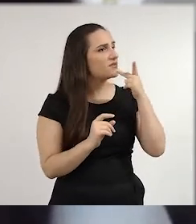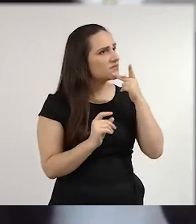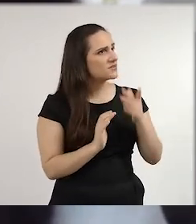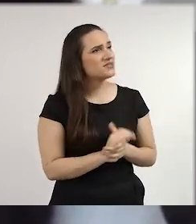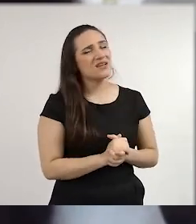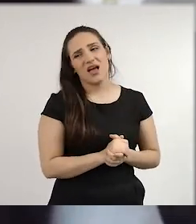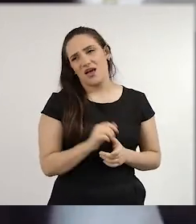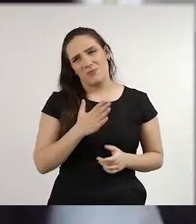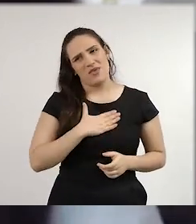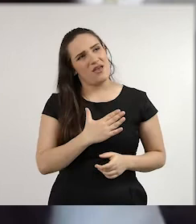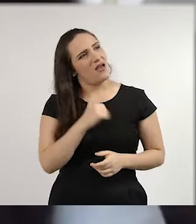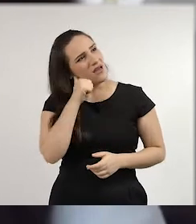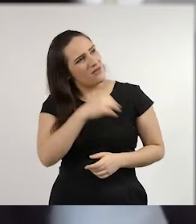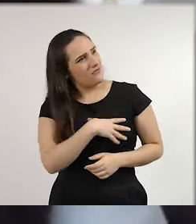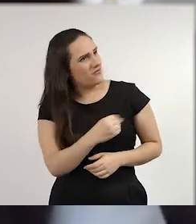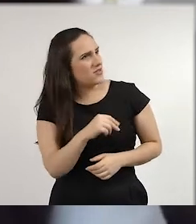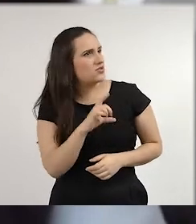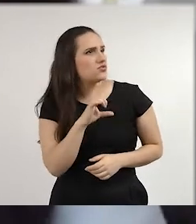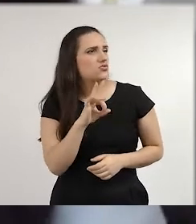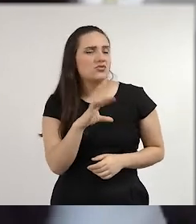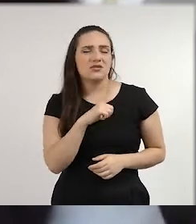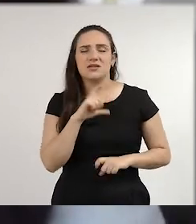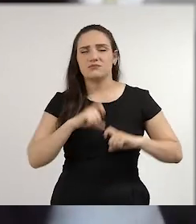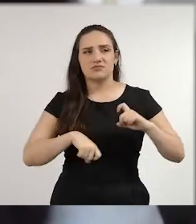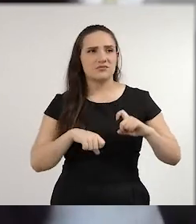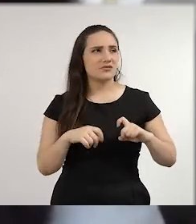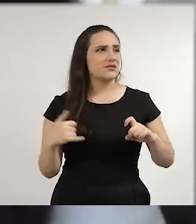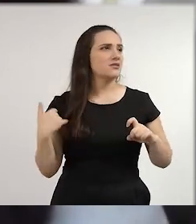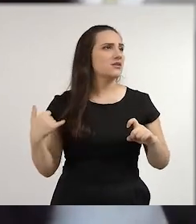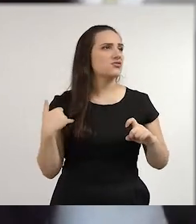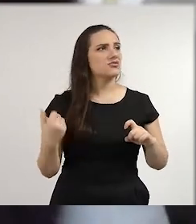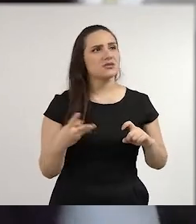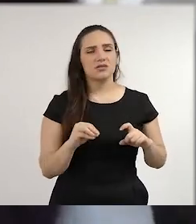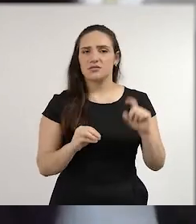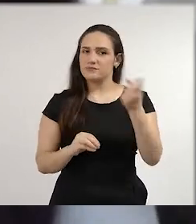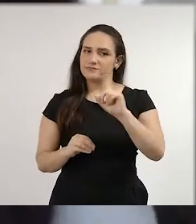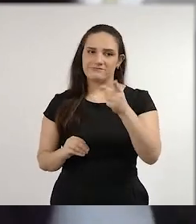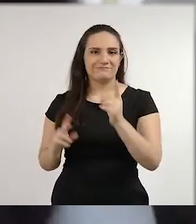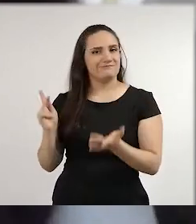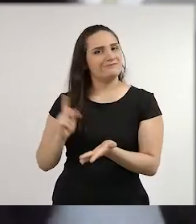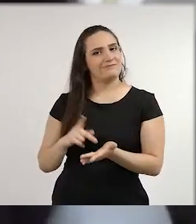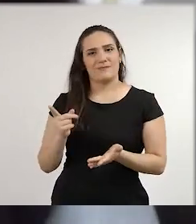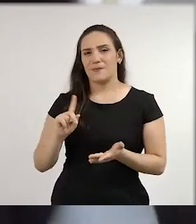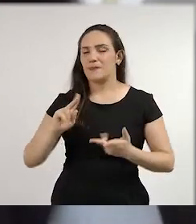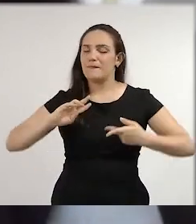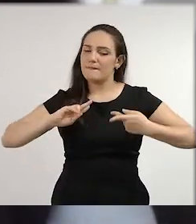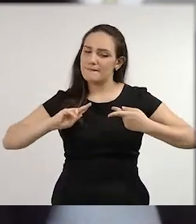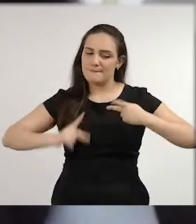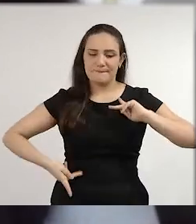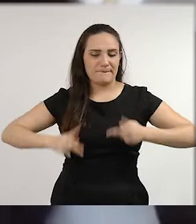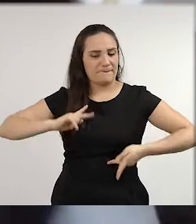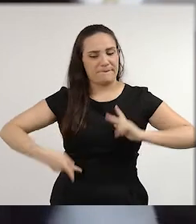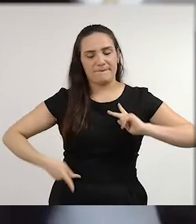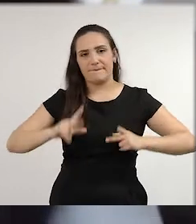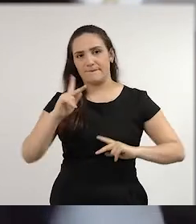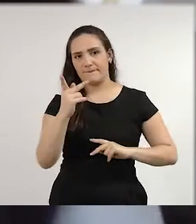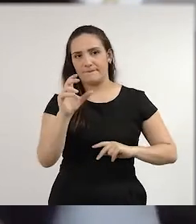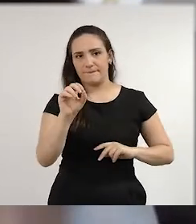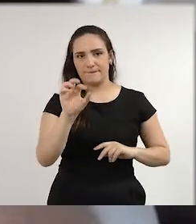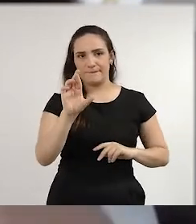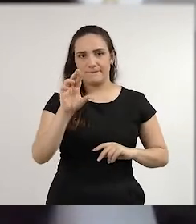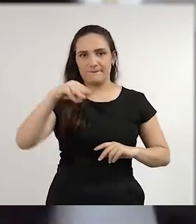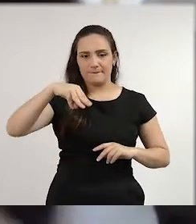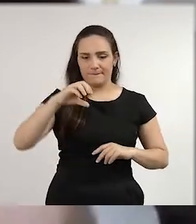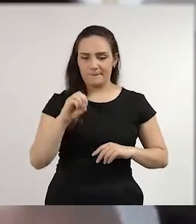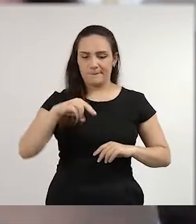anos. Não é verdade, né? Não é verdade. Os hormônios, eles chegam, nós temos